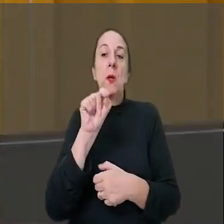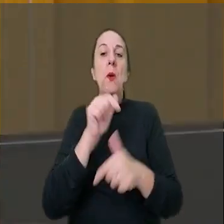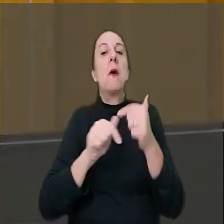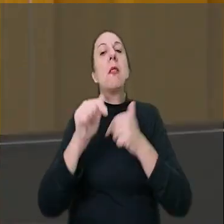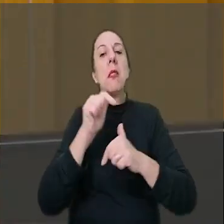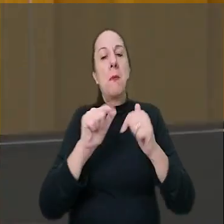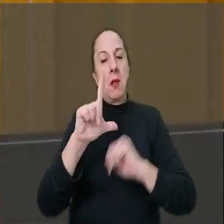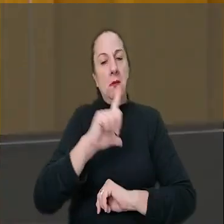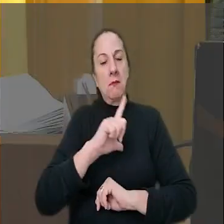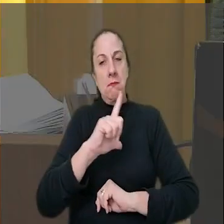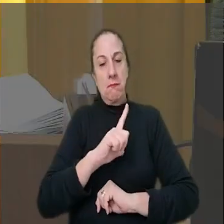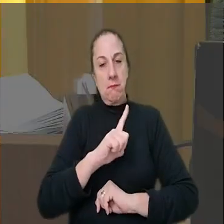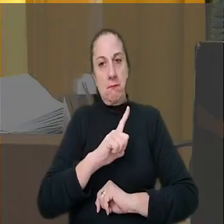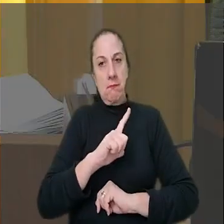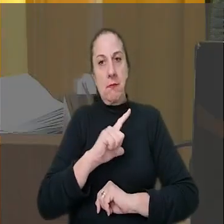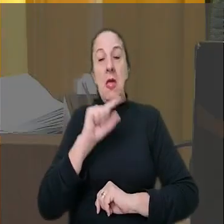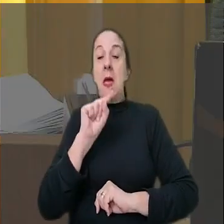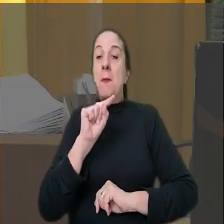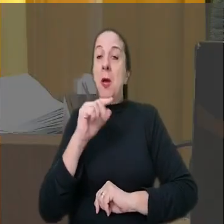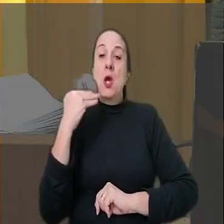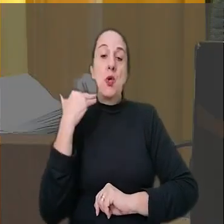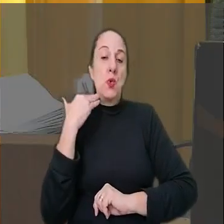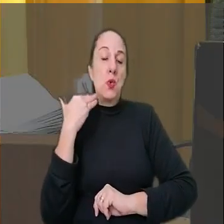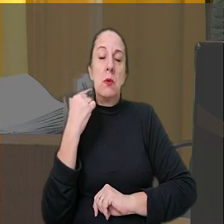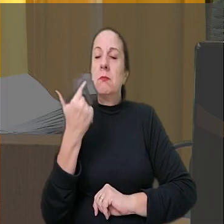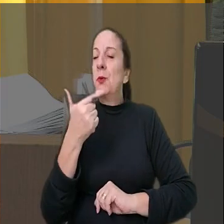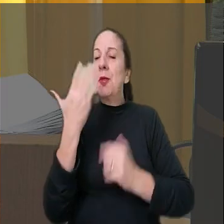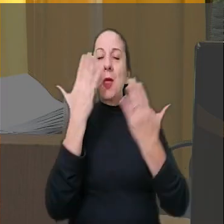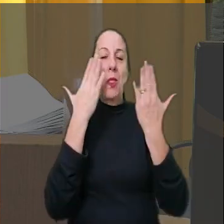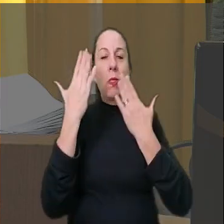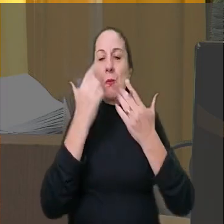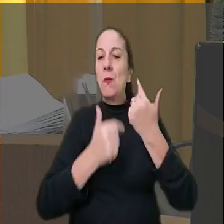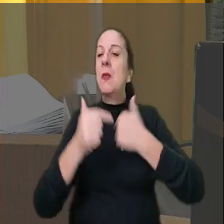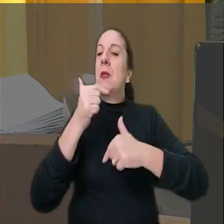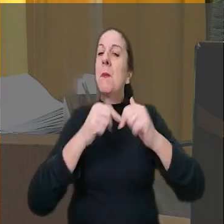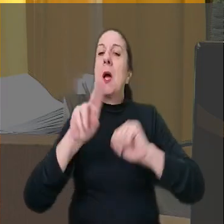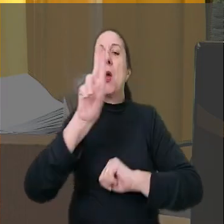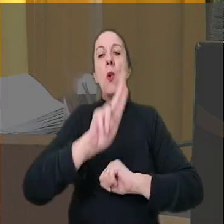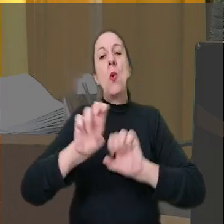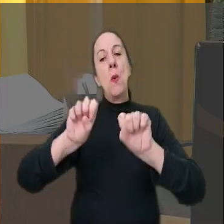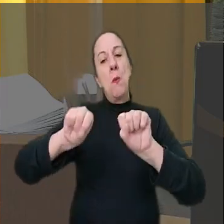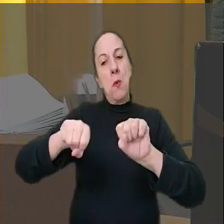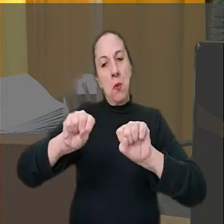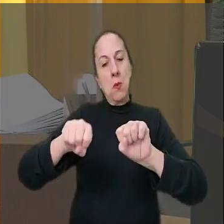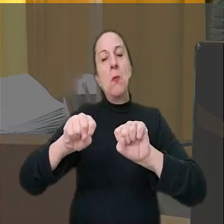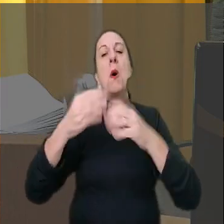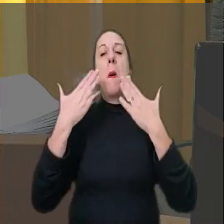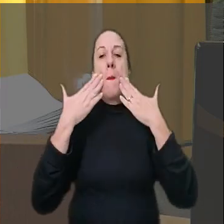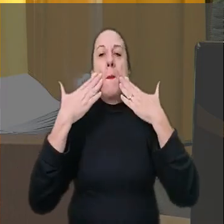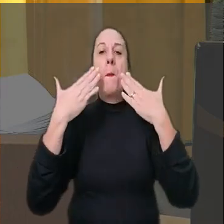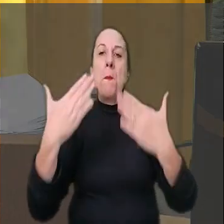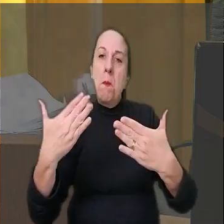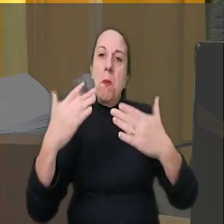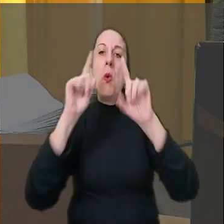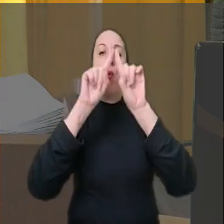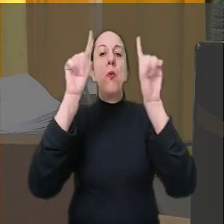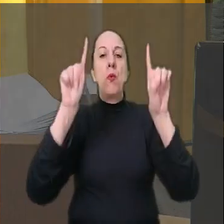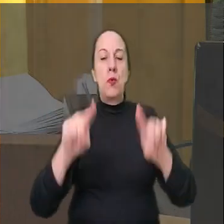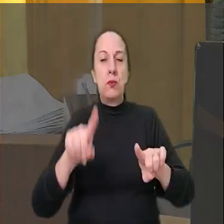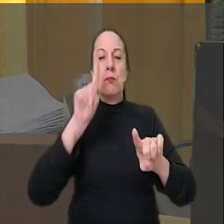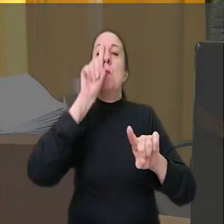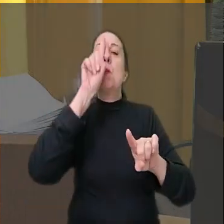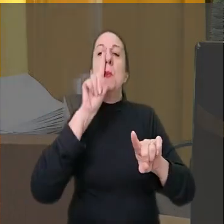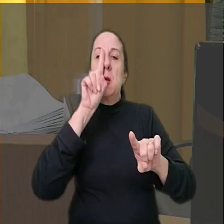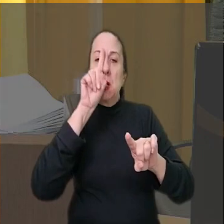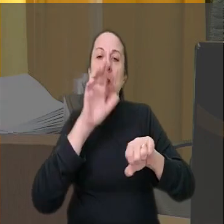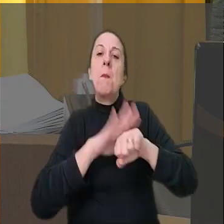que a atividade promova. Para o magistrado, não há dúvida de que o trabalho com o uso de motocicleta expõe o empregado a